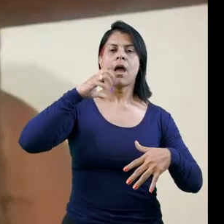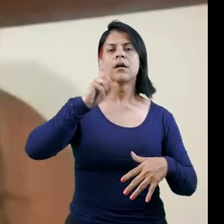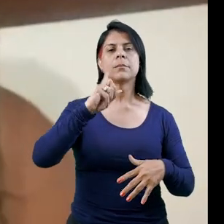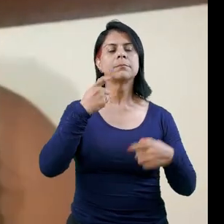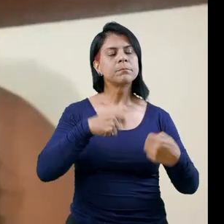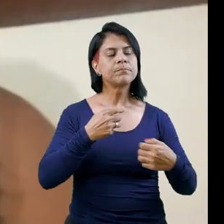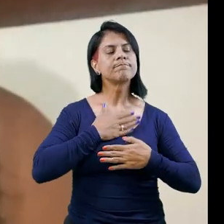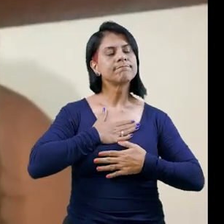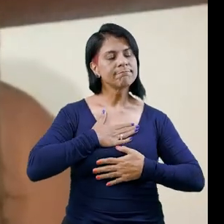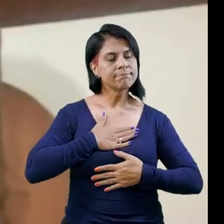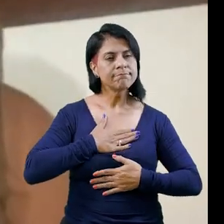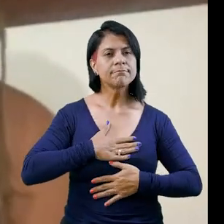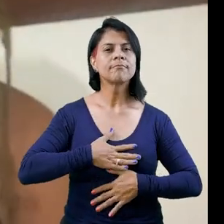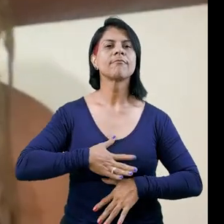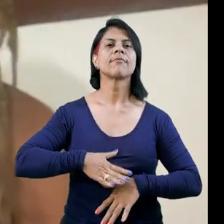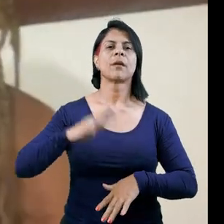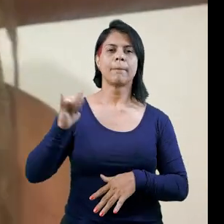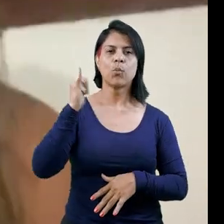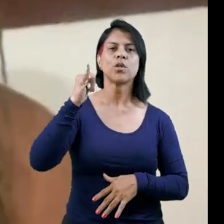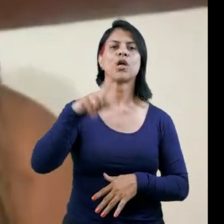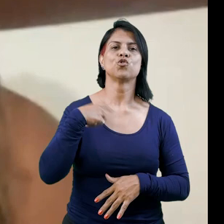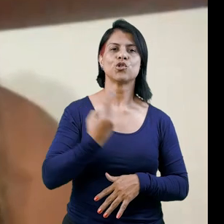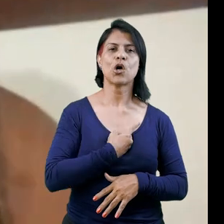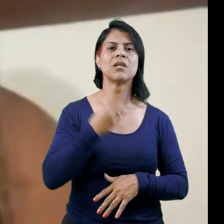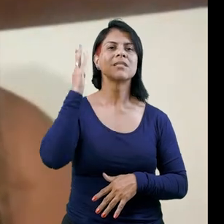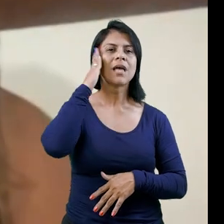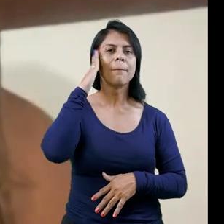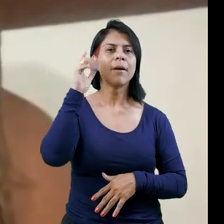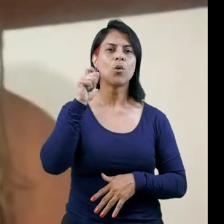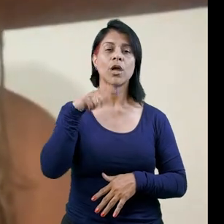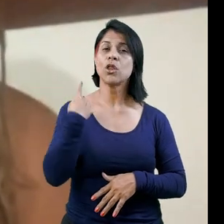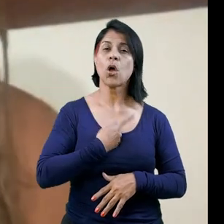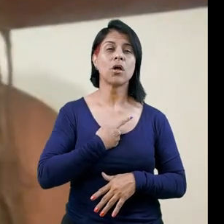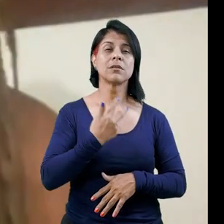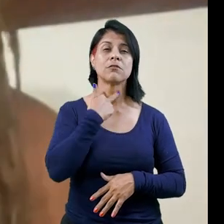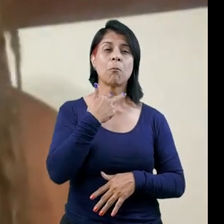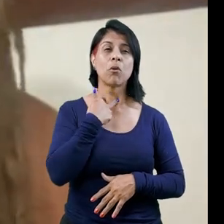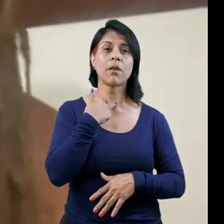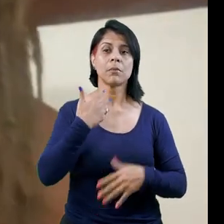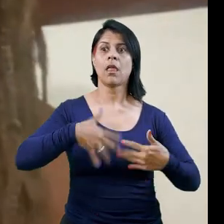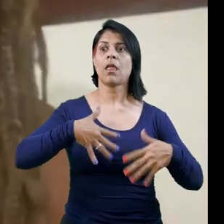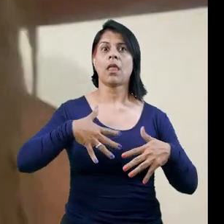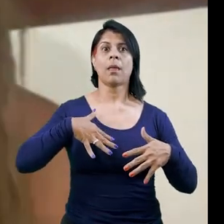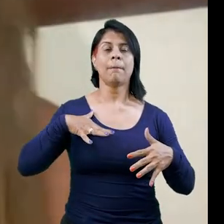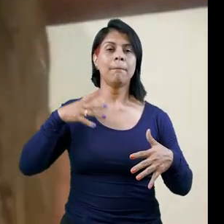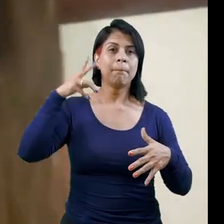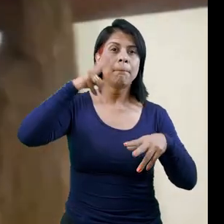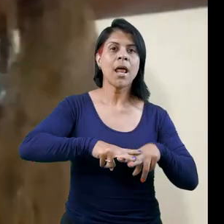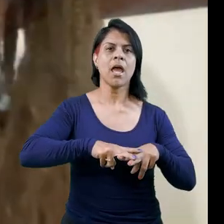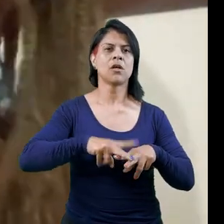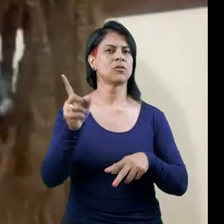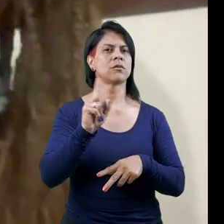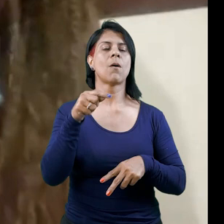importante a gente saber que nós não somos reféns do desespero, que esse é um grupo, esse